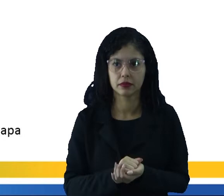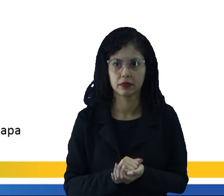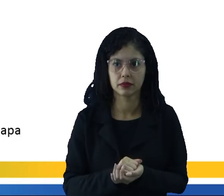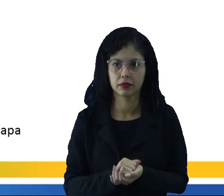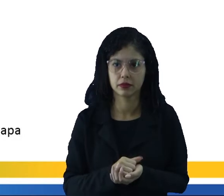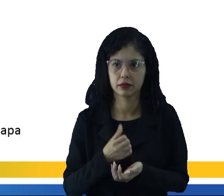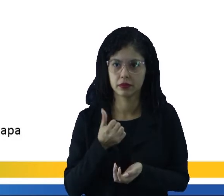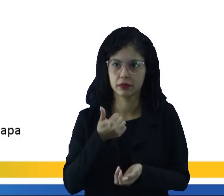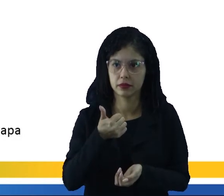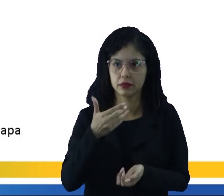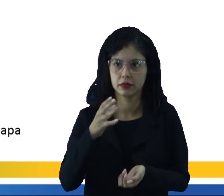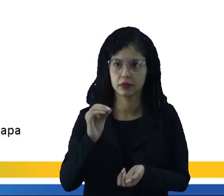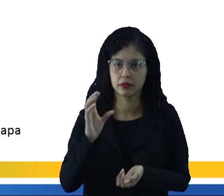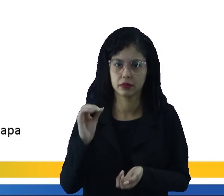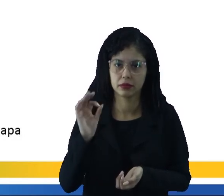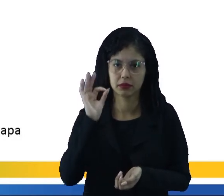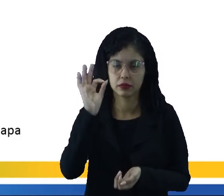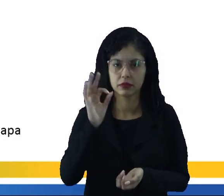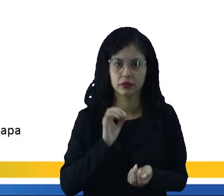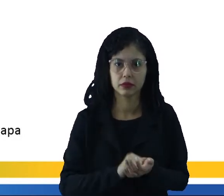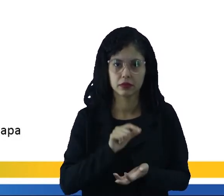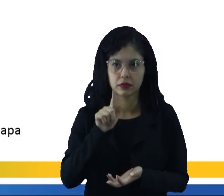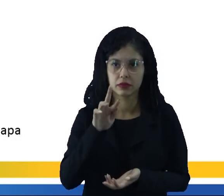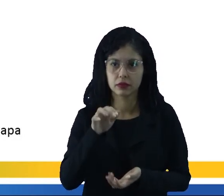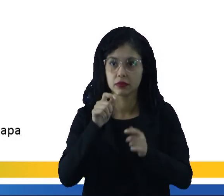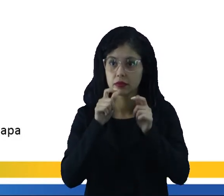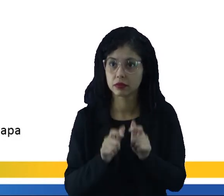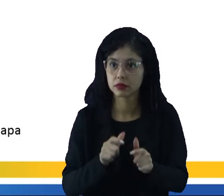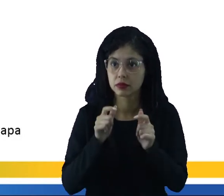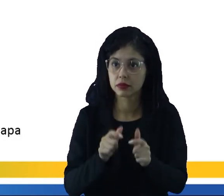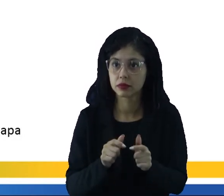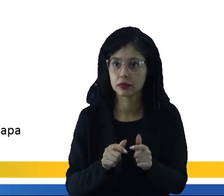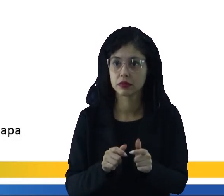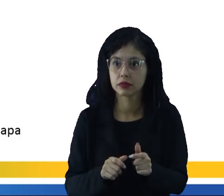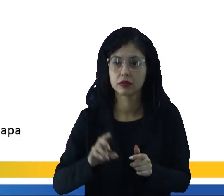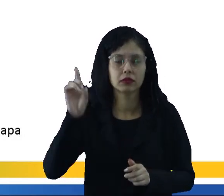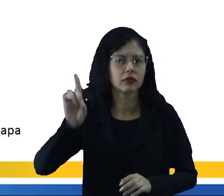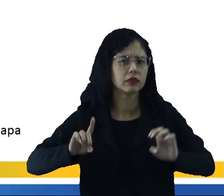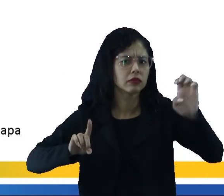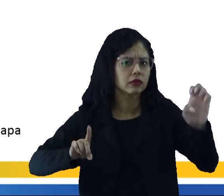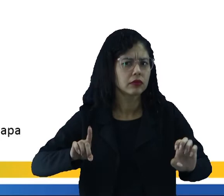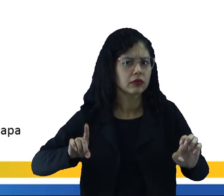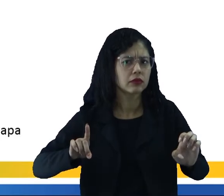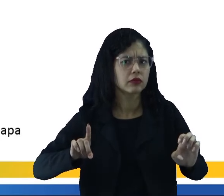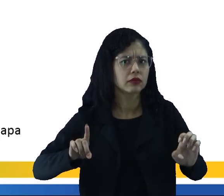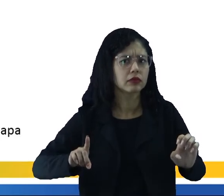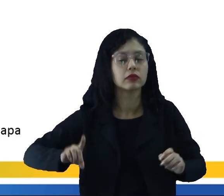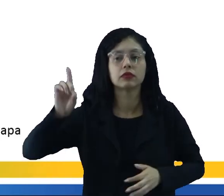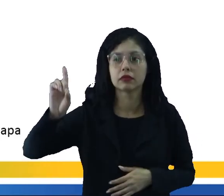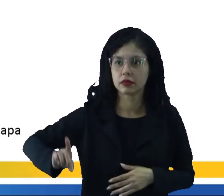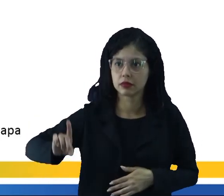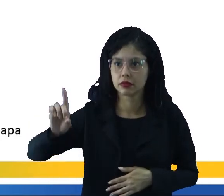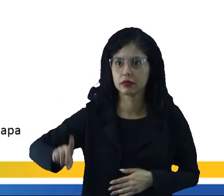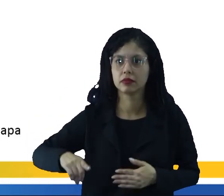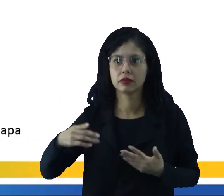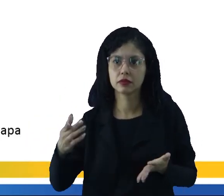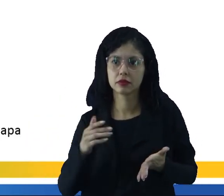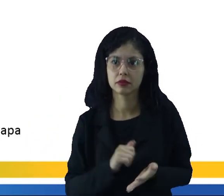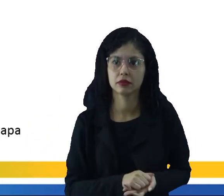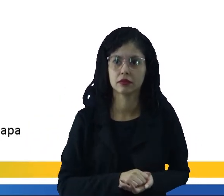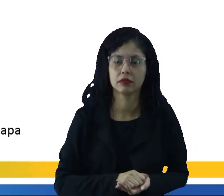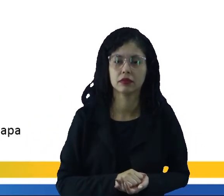em 100 graus de longitude aonde? Está para o lado direito ou esquerdo? Está do lado direito. Então eu